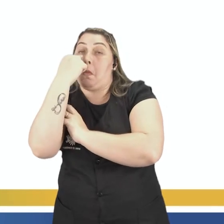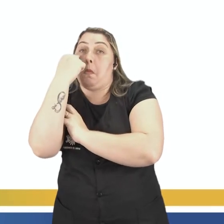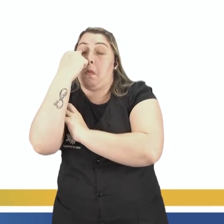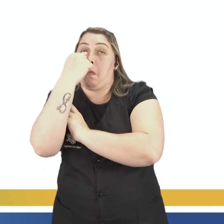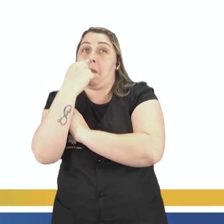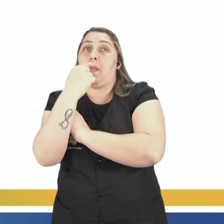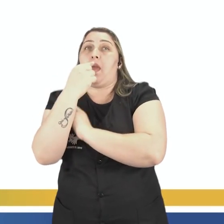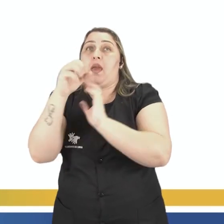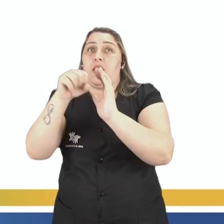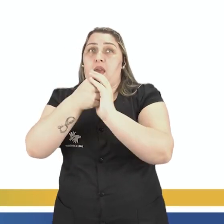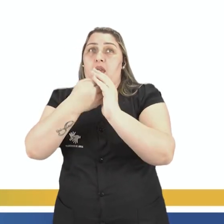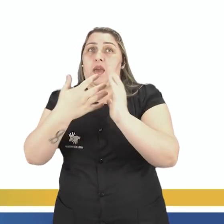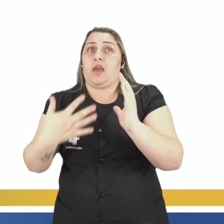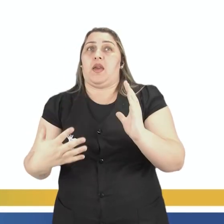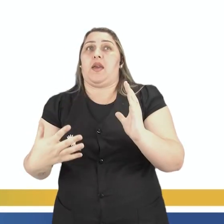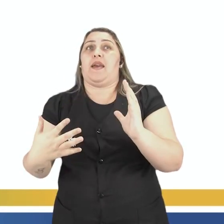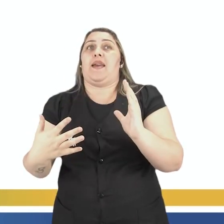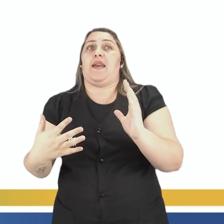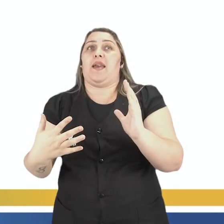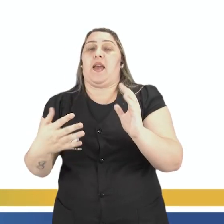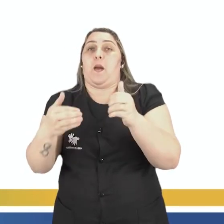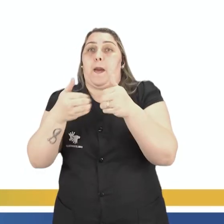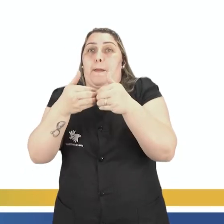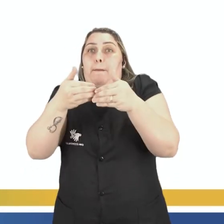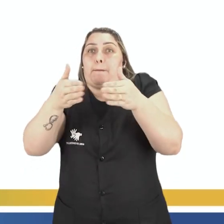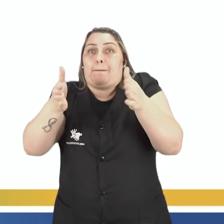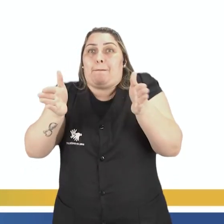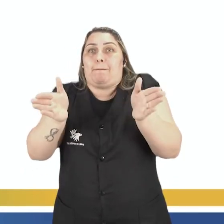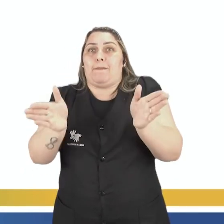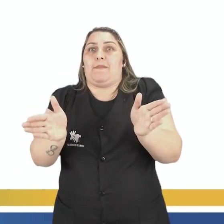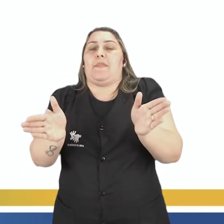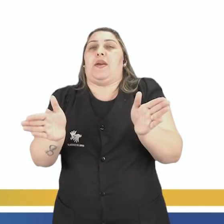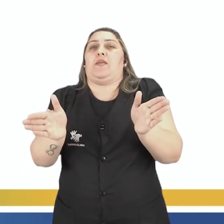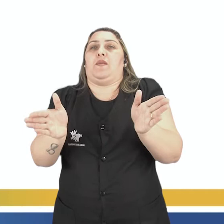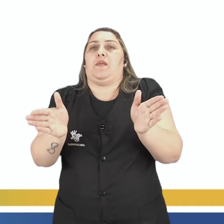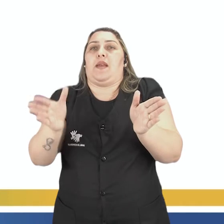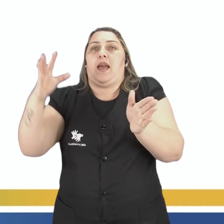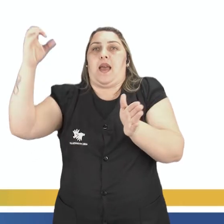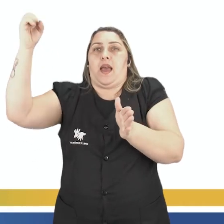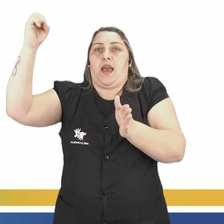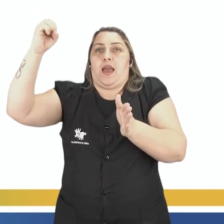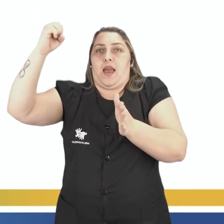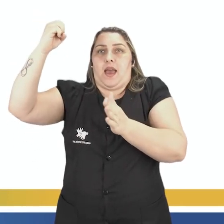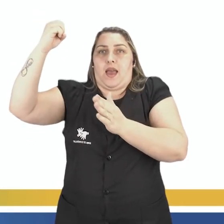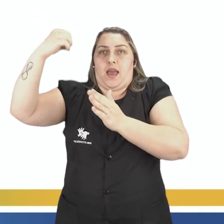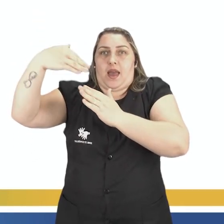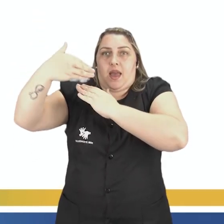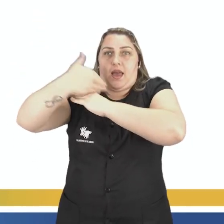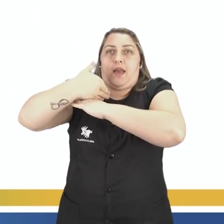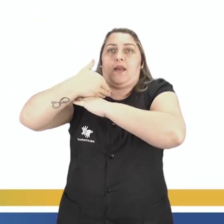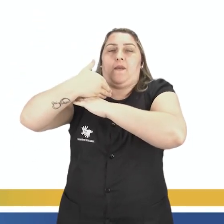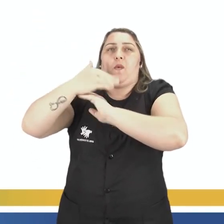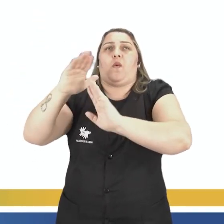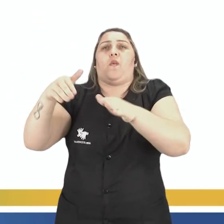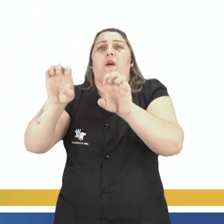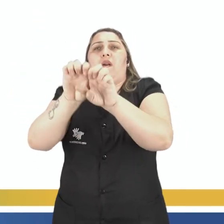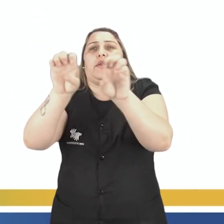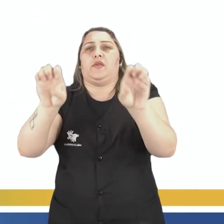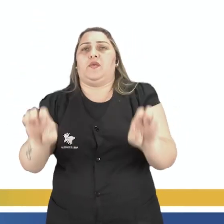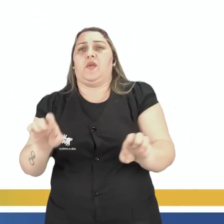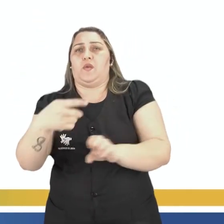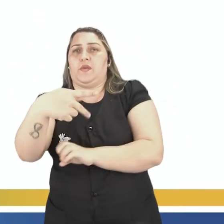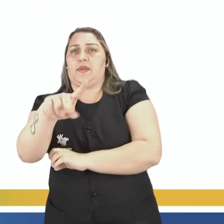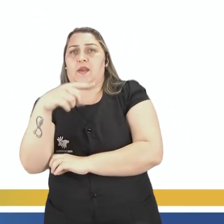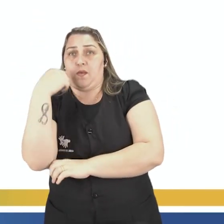que se caracteriza por ser uma abertura pela qual a luz entra. Então, qual a estrutura do